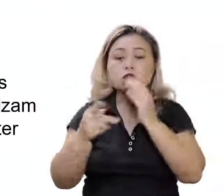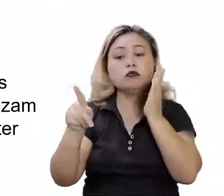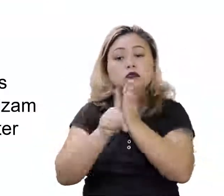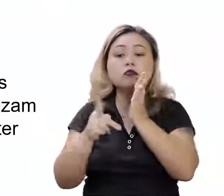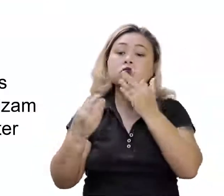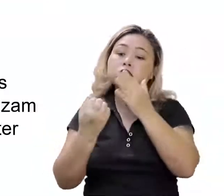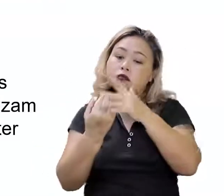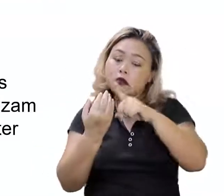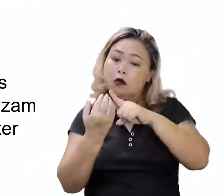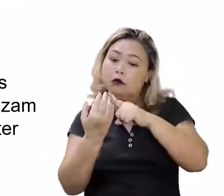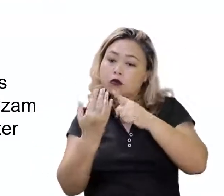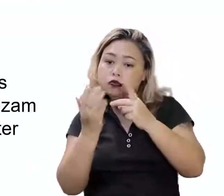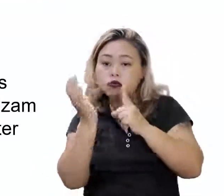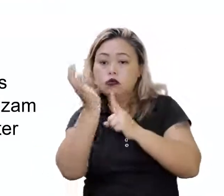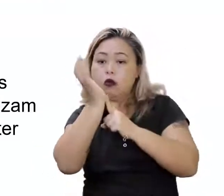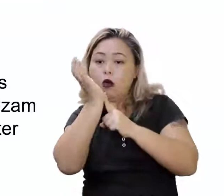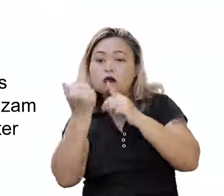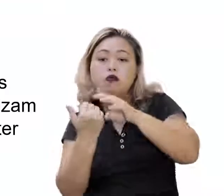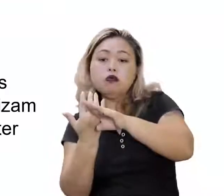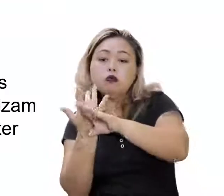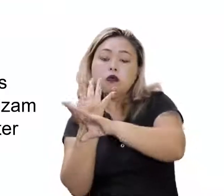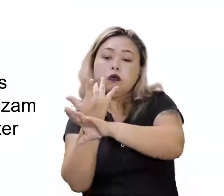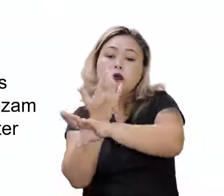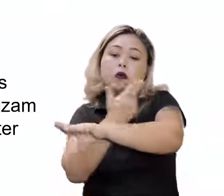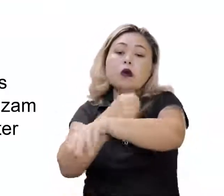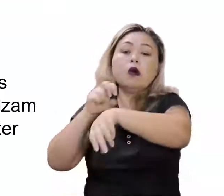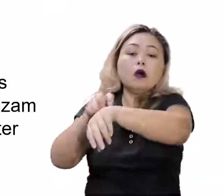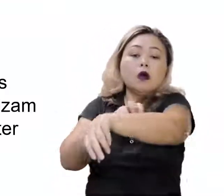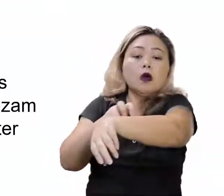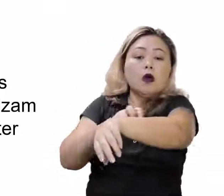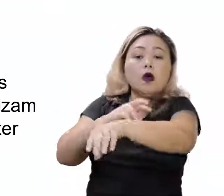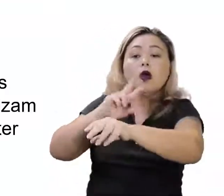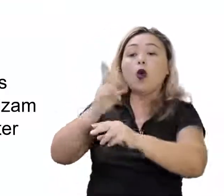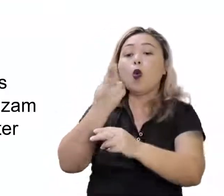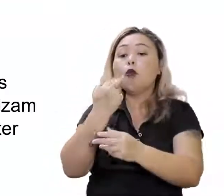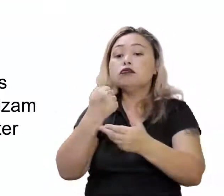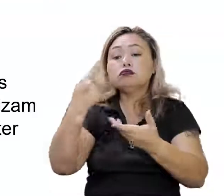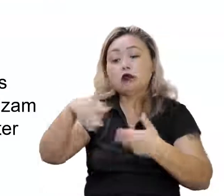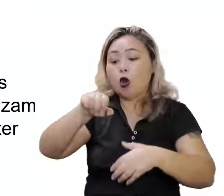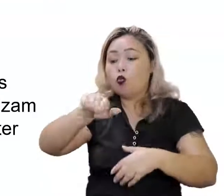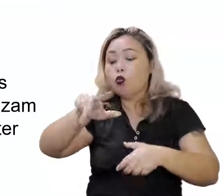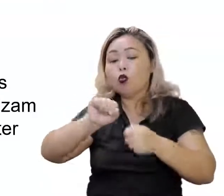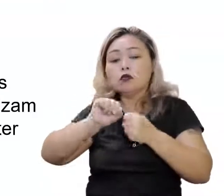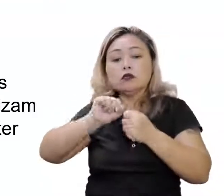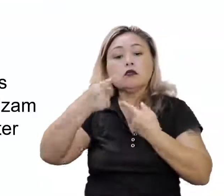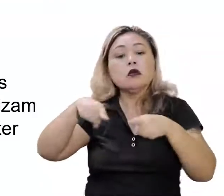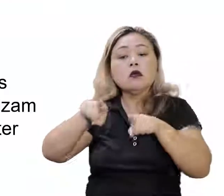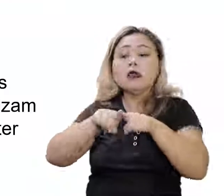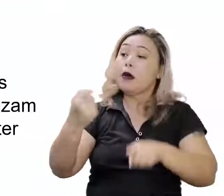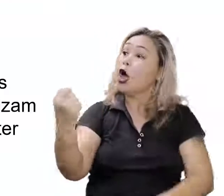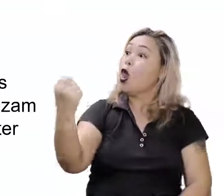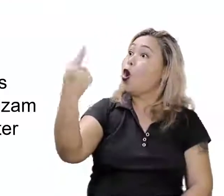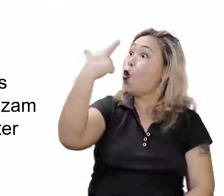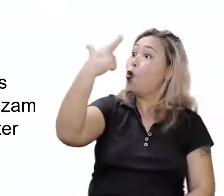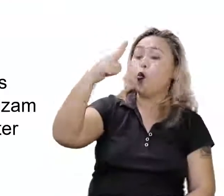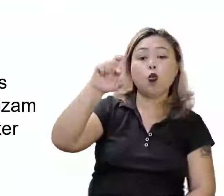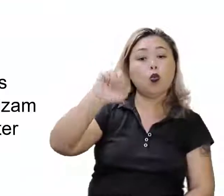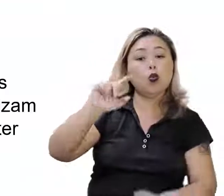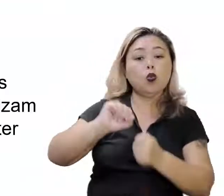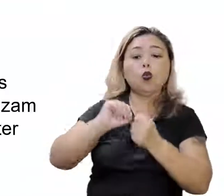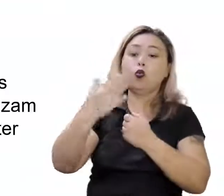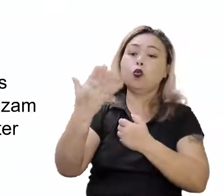do solo, que nutriente, professora? A água, os sais minerais, e a luz solar para obter energia de